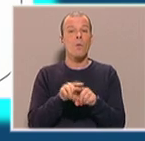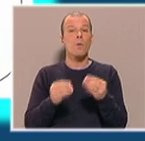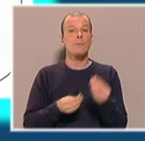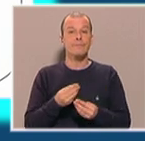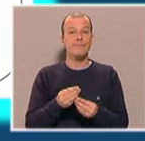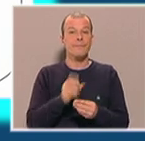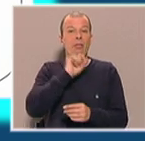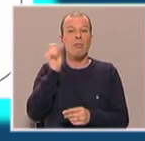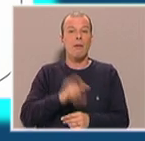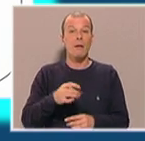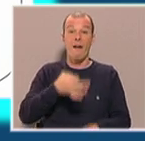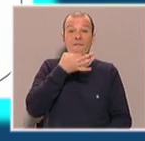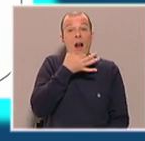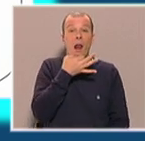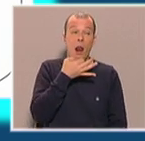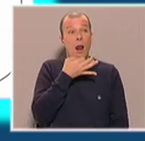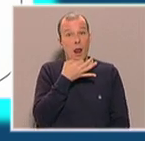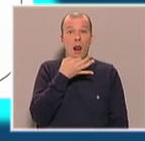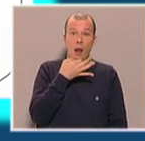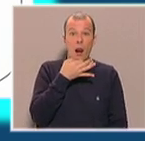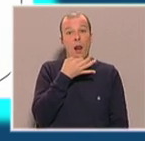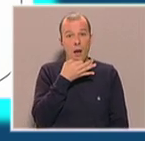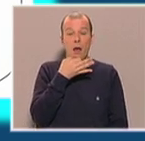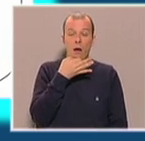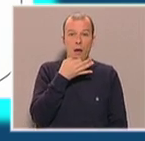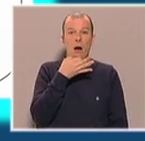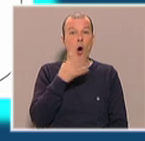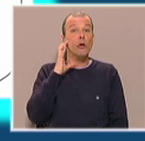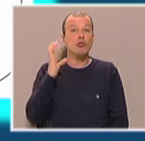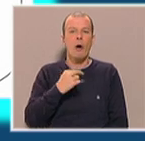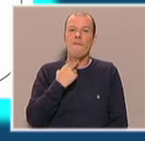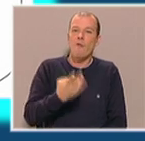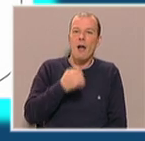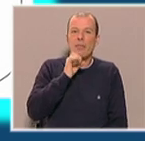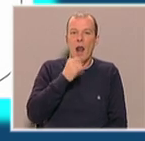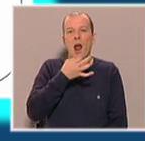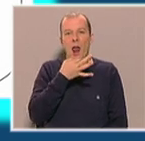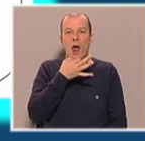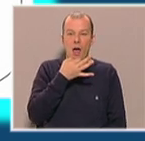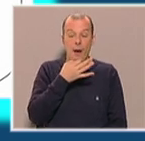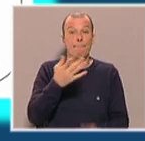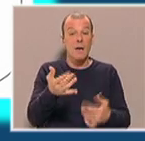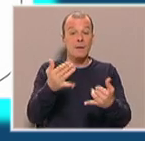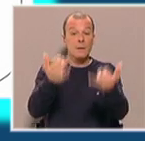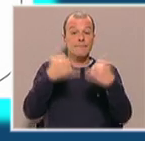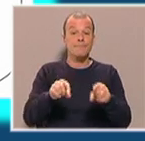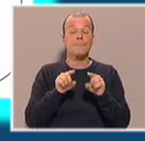que nos permite falar, que permite que nós consigamos emitir sons. A laringe faz